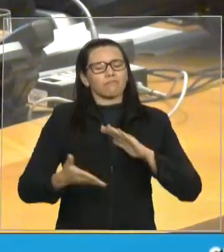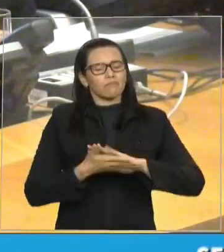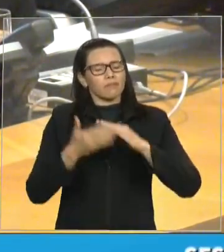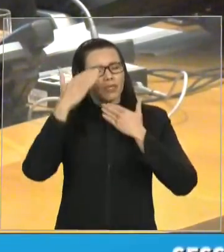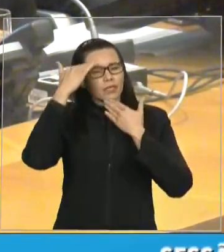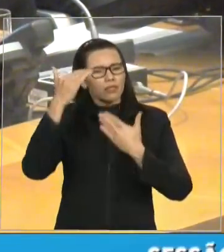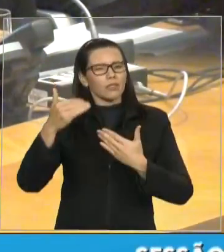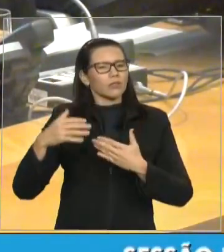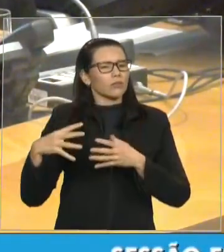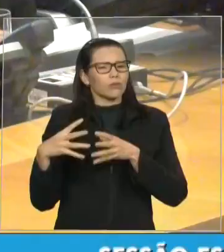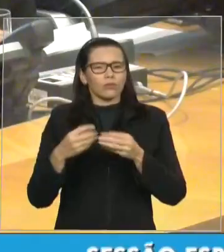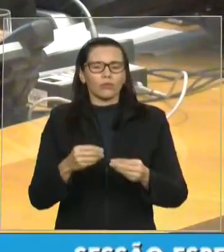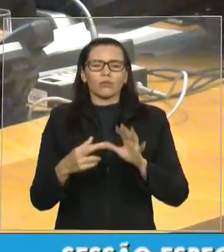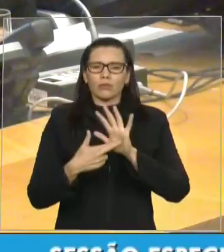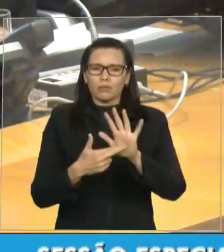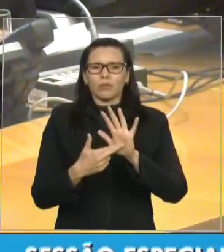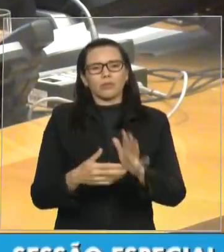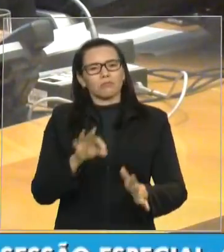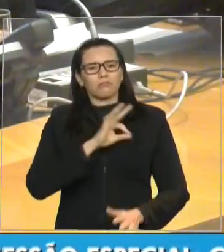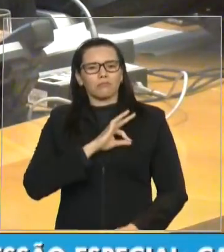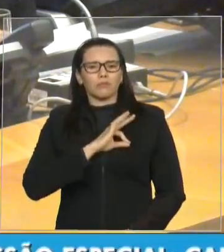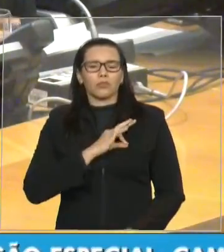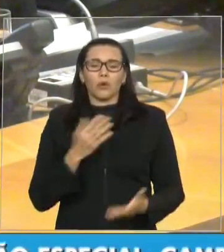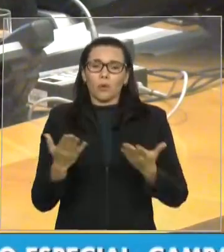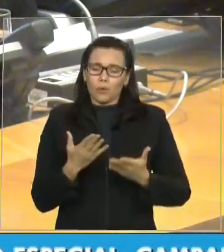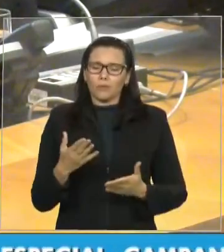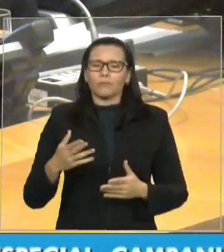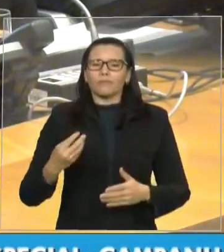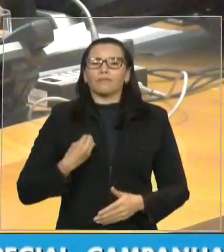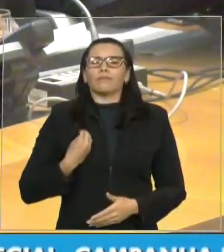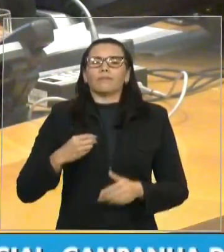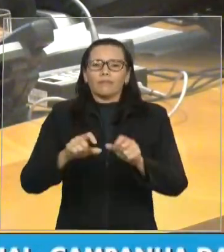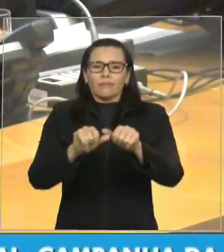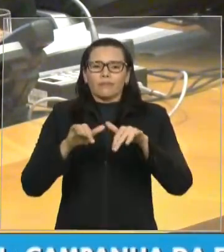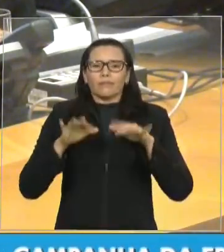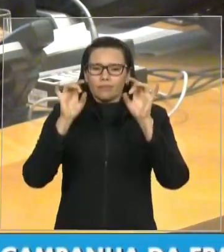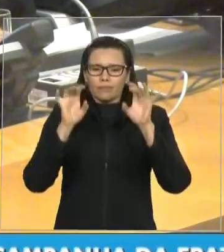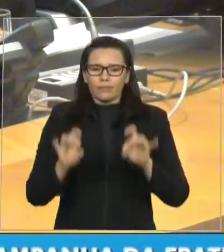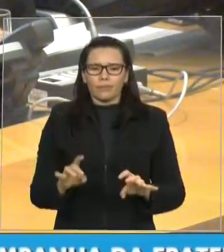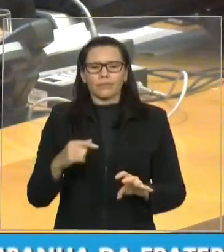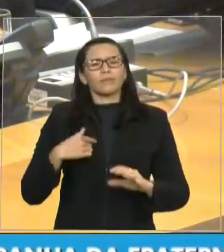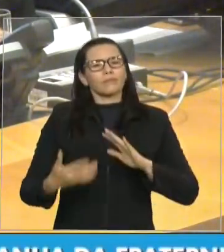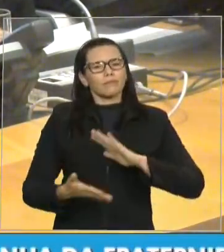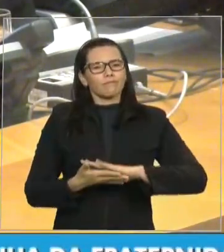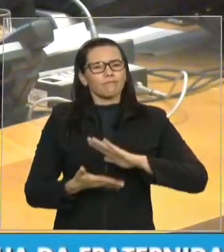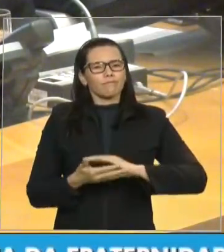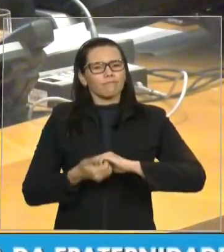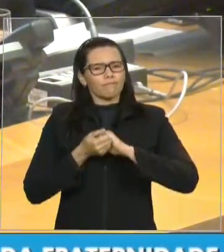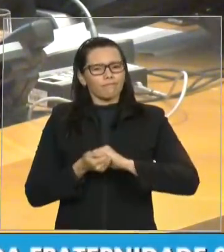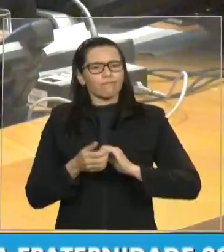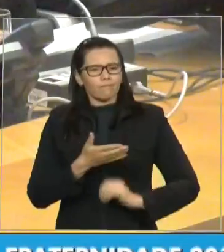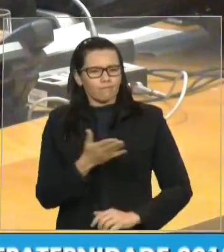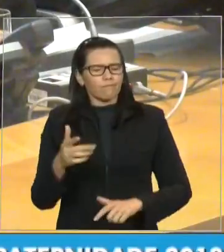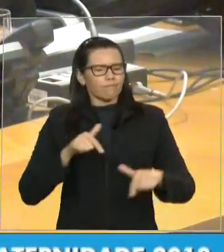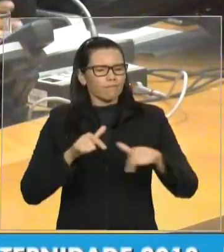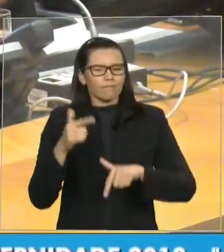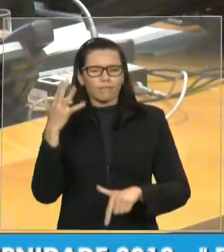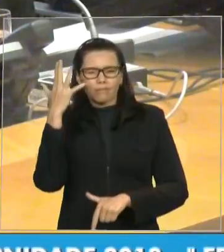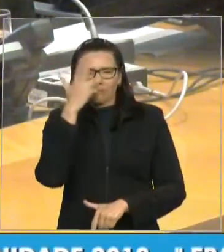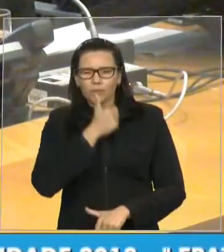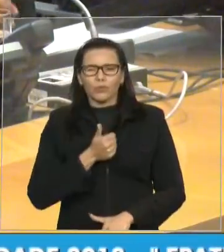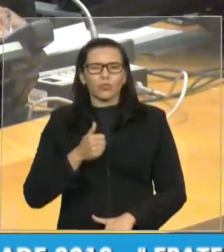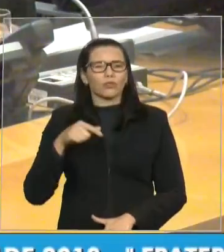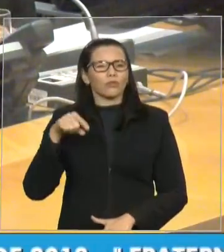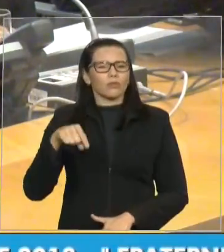compareceram e parabenizá-los parabenizá-las pelo trabalho belíssimo que estão fazendo e que hoje faz